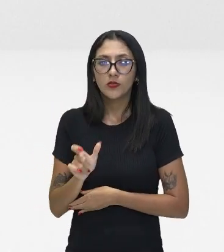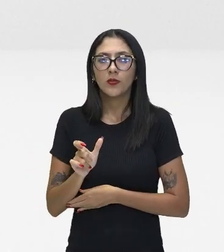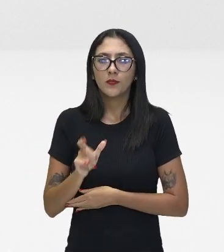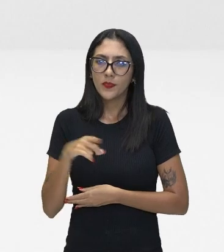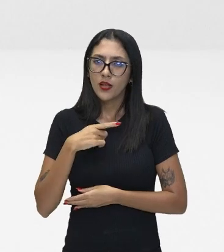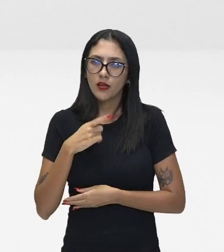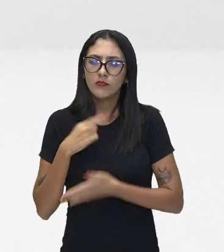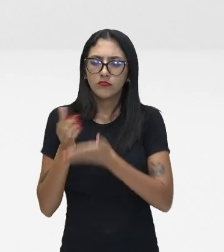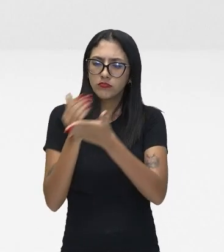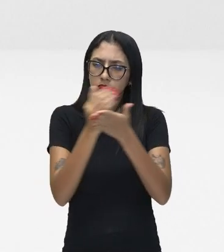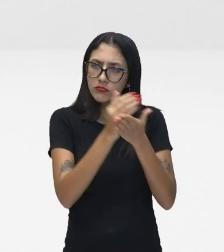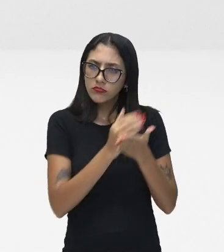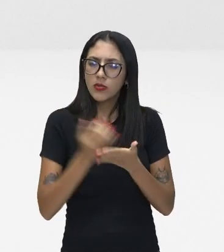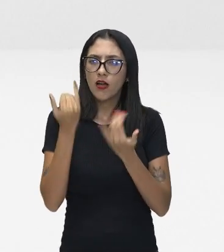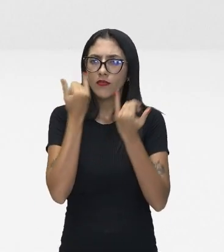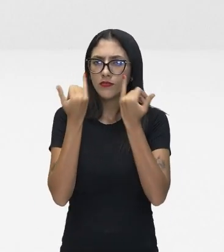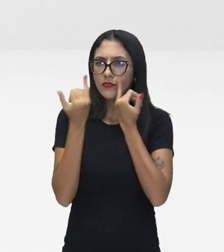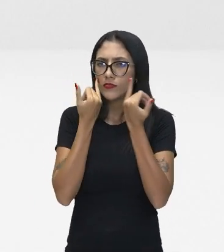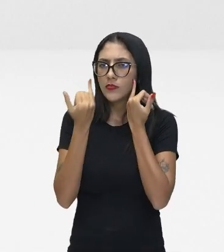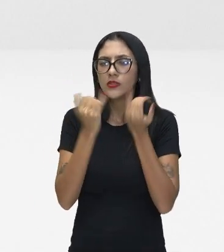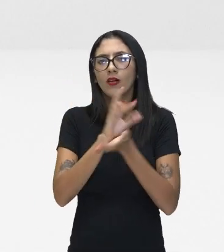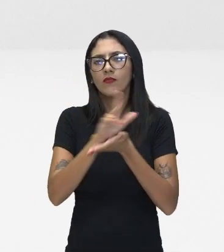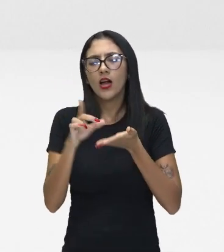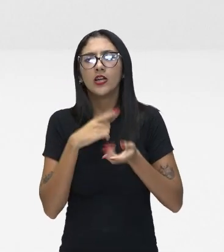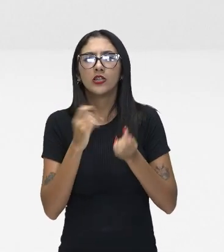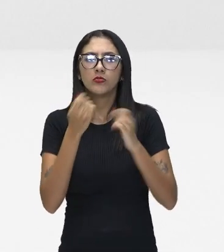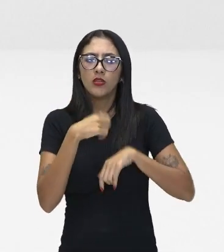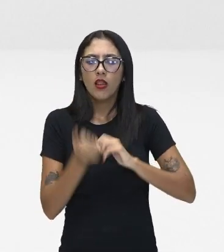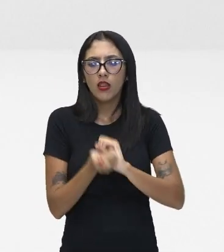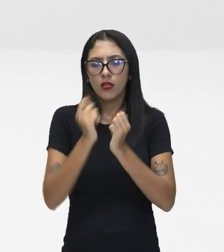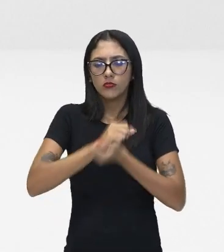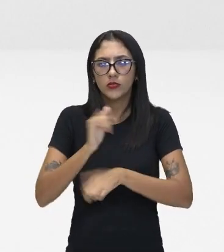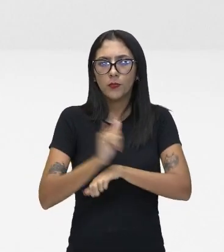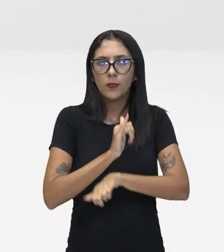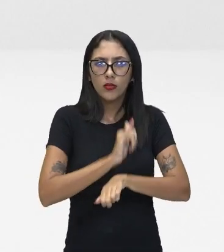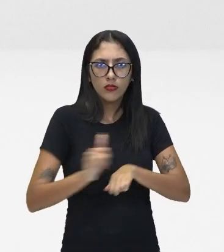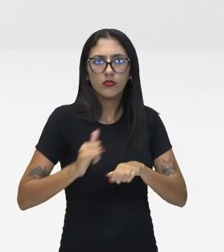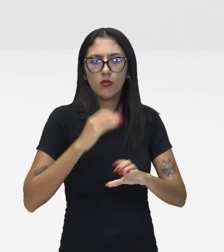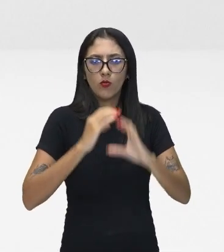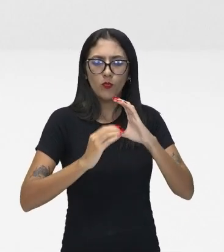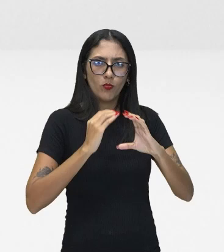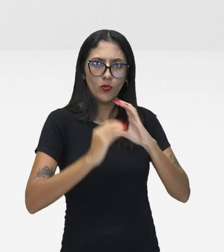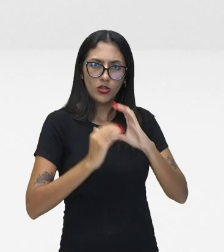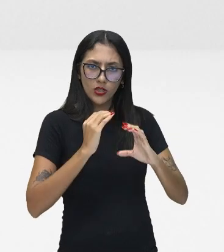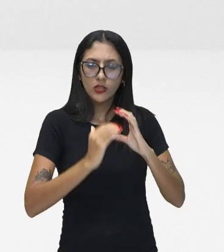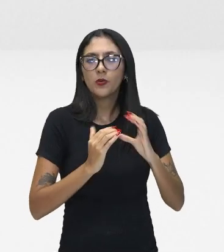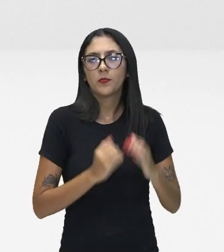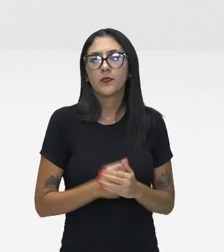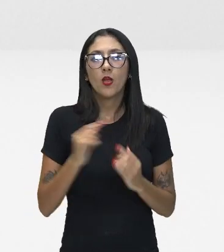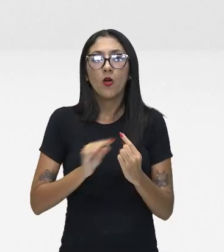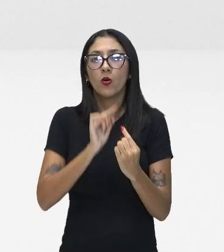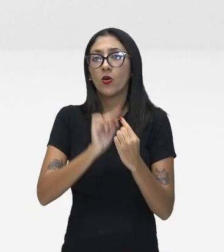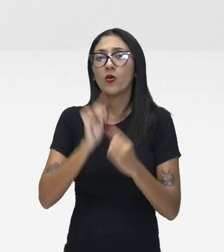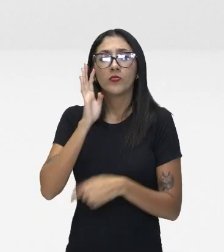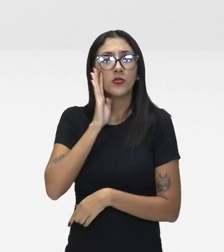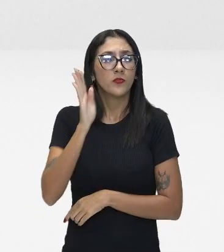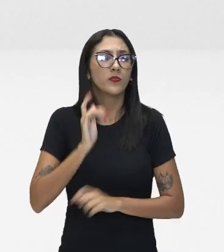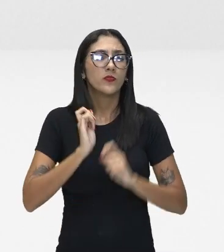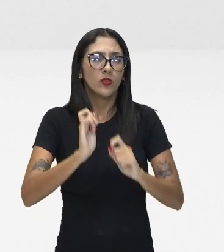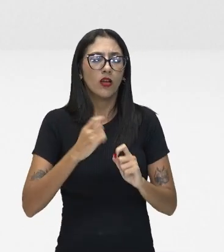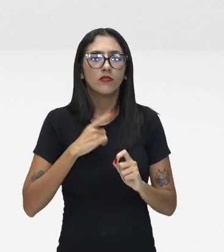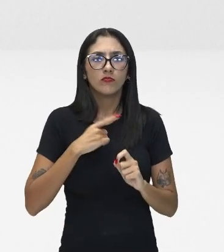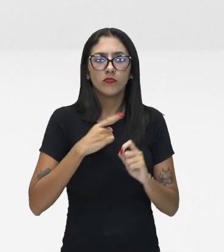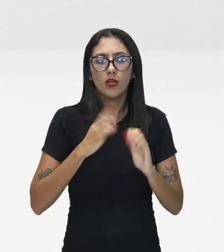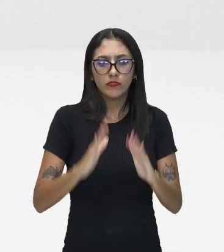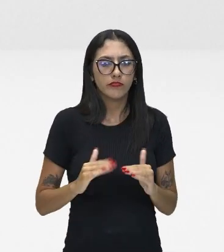nestes dados que você pode montar sua estratégia de comunicação, olha só que interessante, com o objetivo de aumentar a satisfação